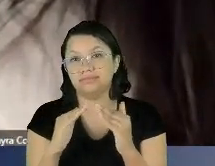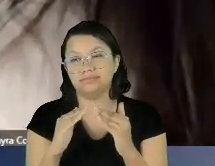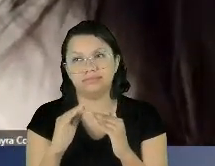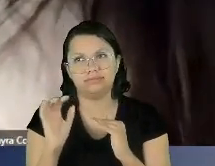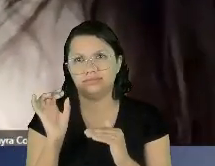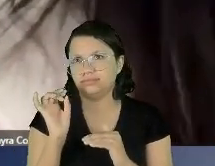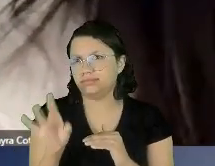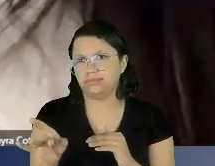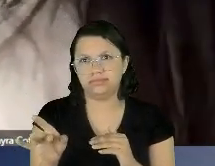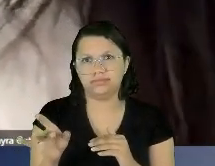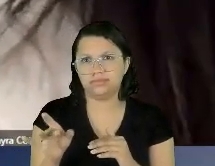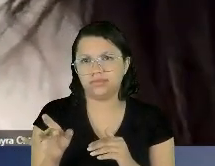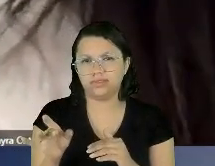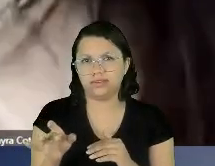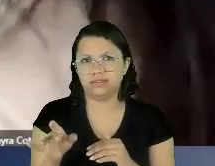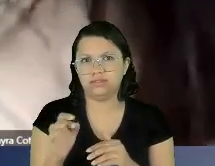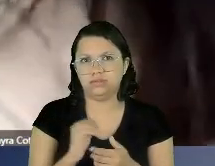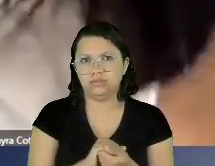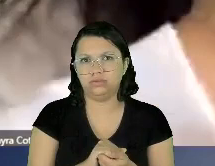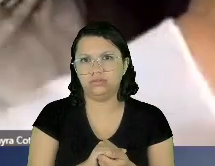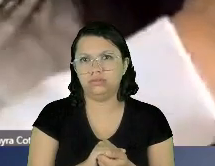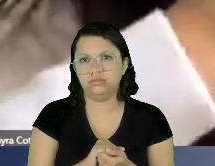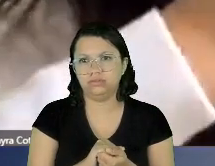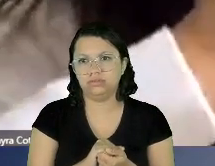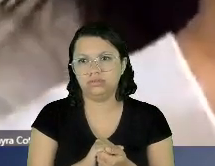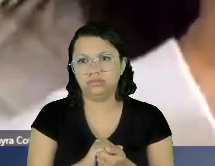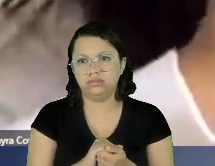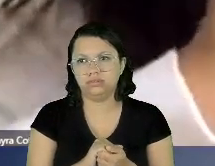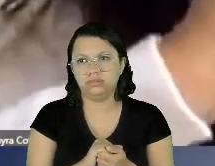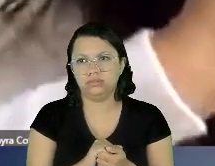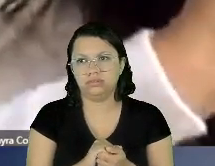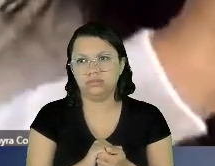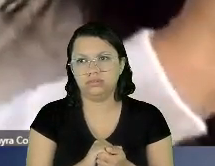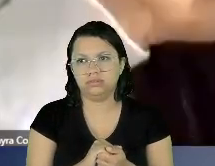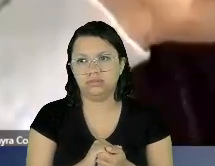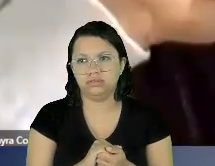de casa, não só